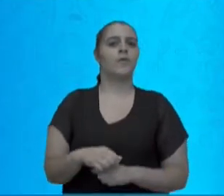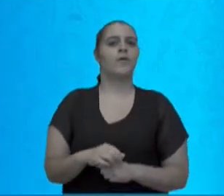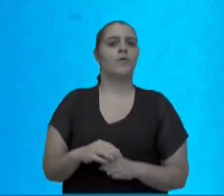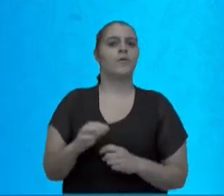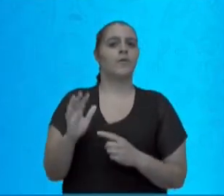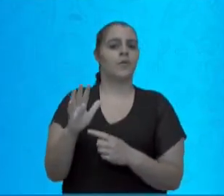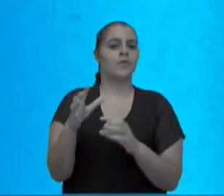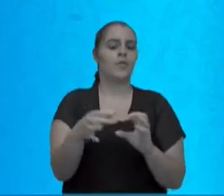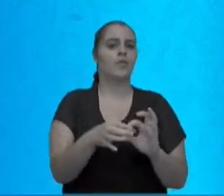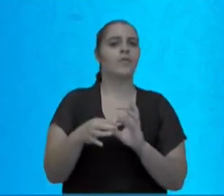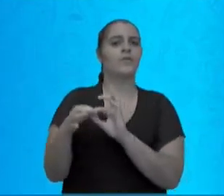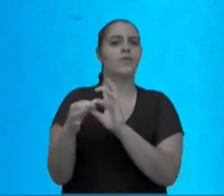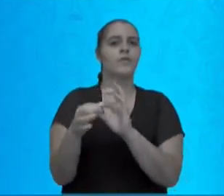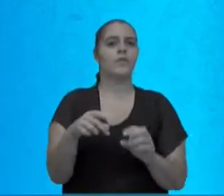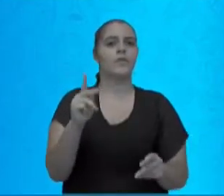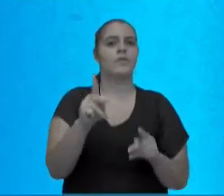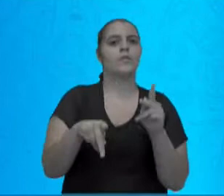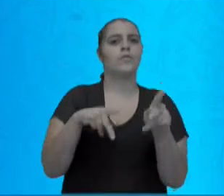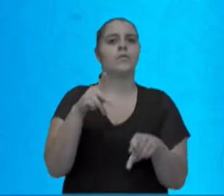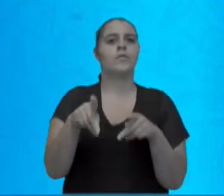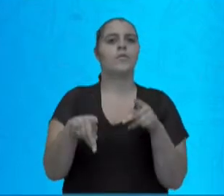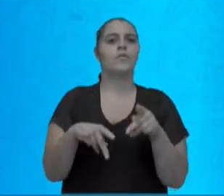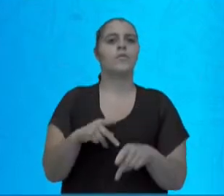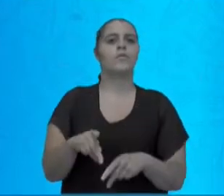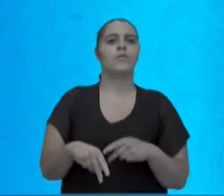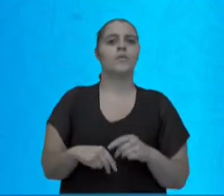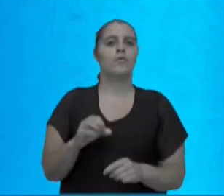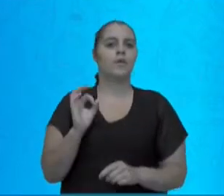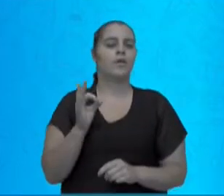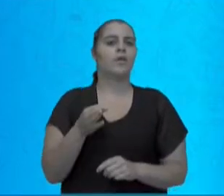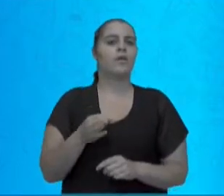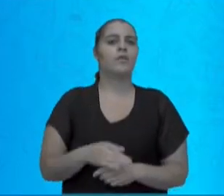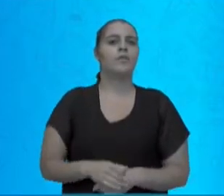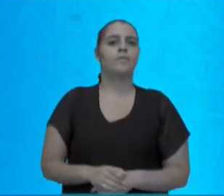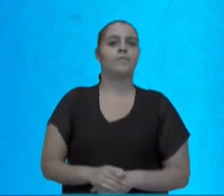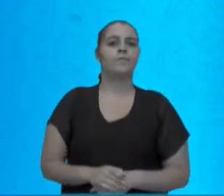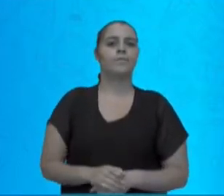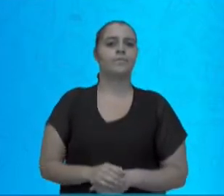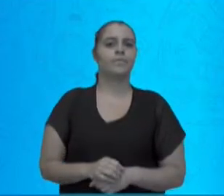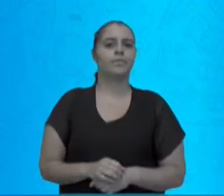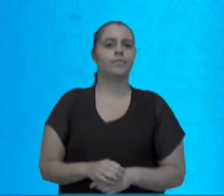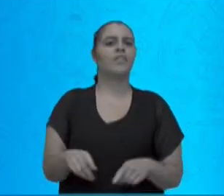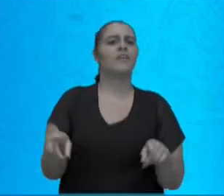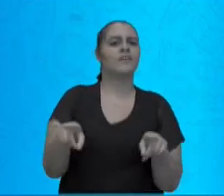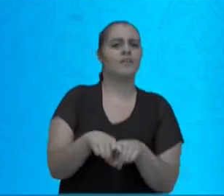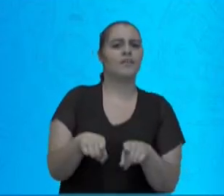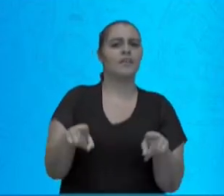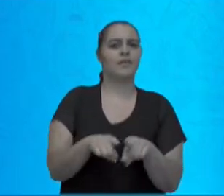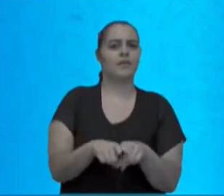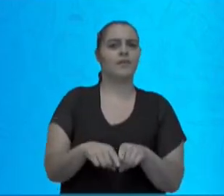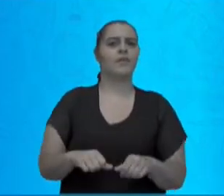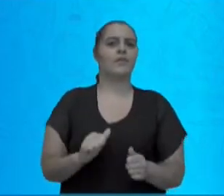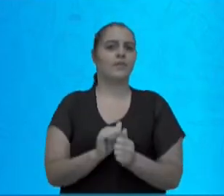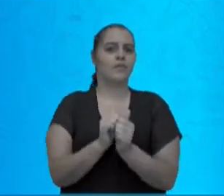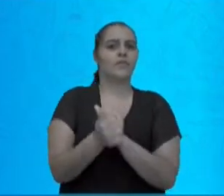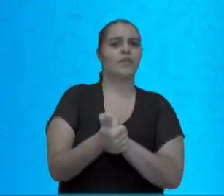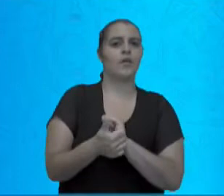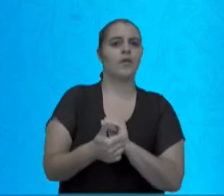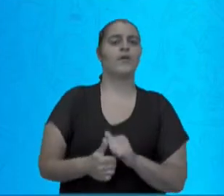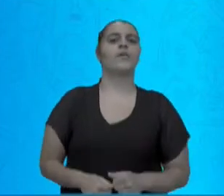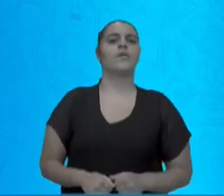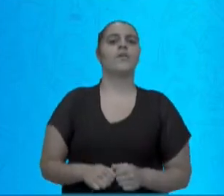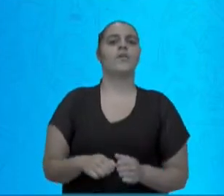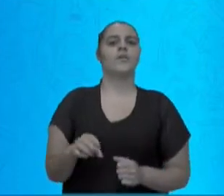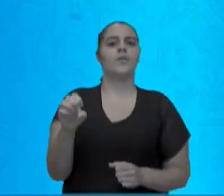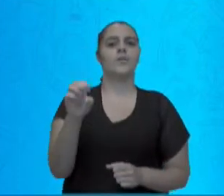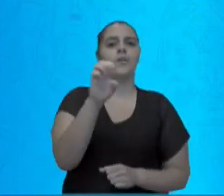a união dos povos. Ok? Então, também nas Olimpíadas, o